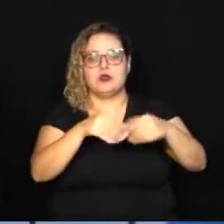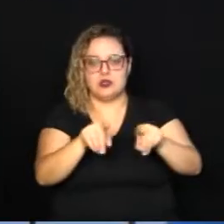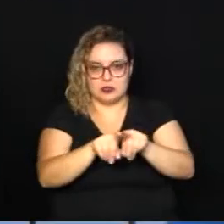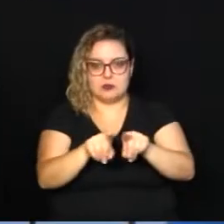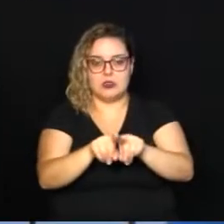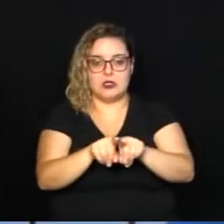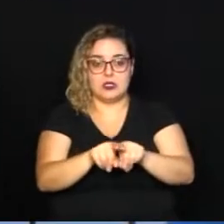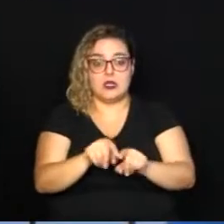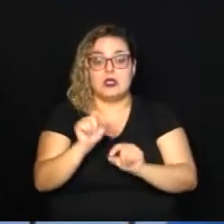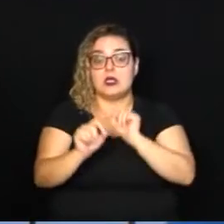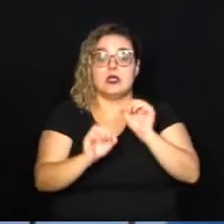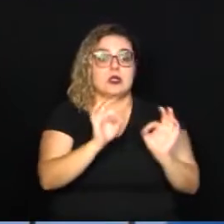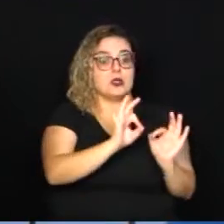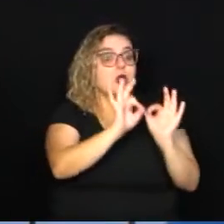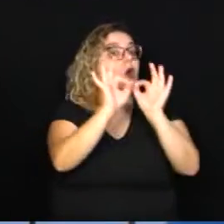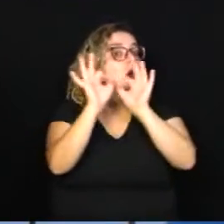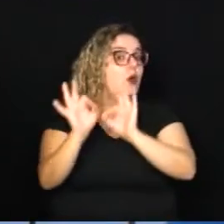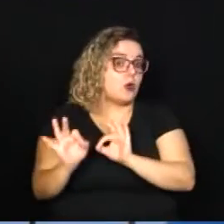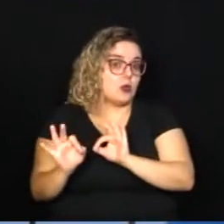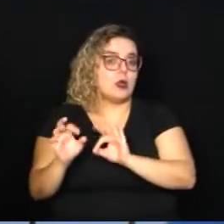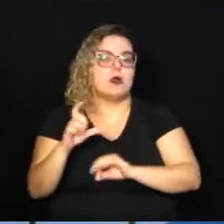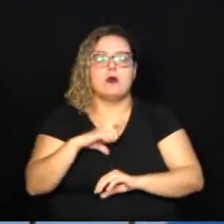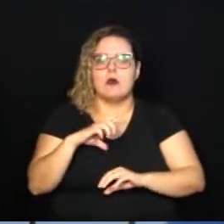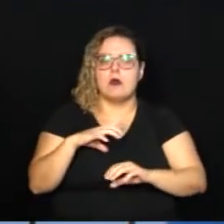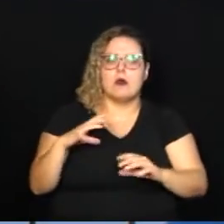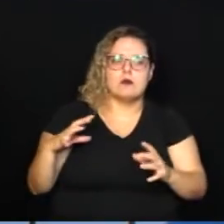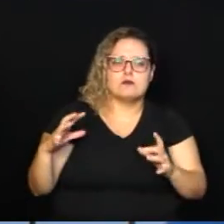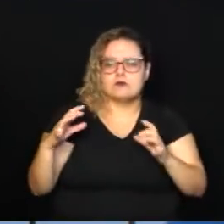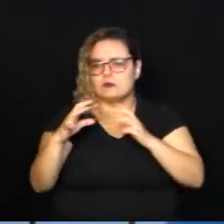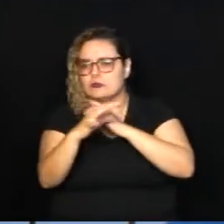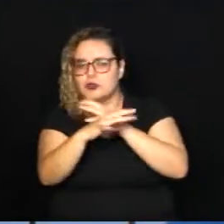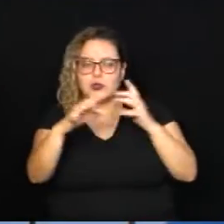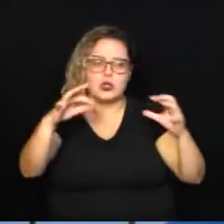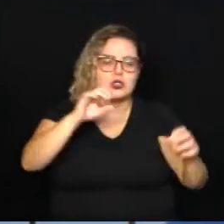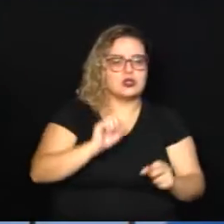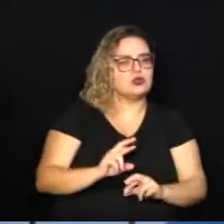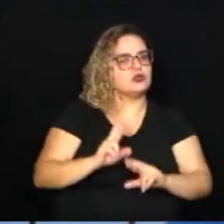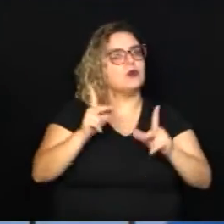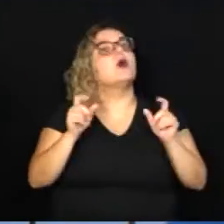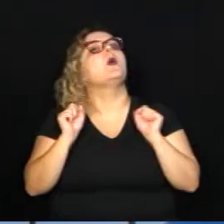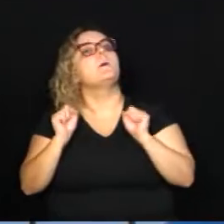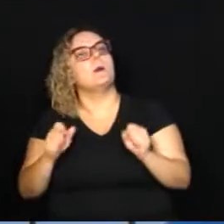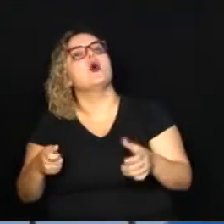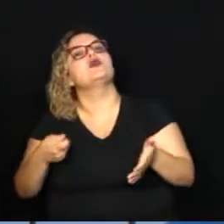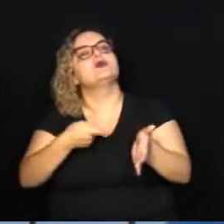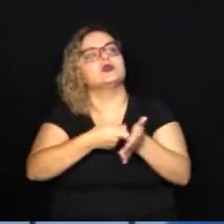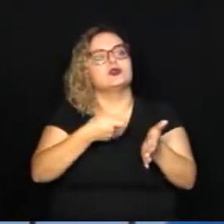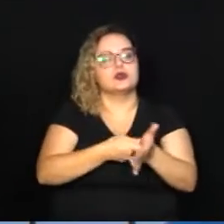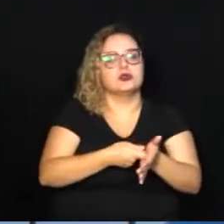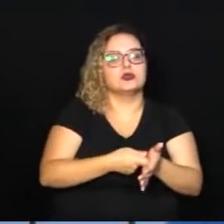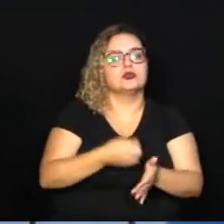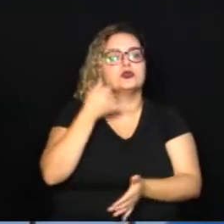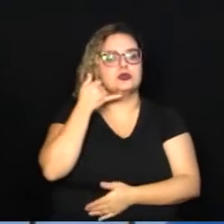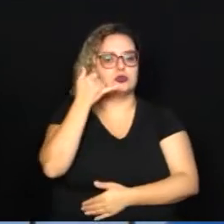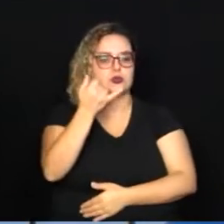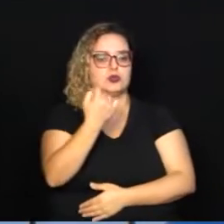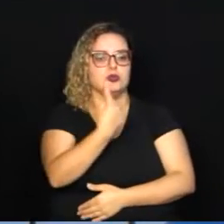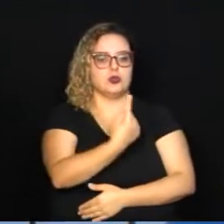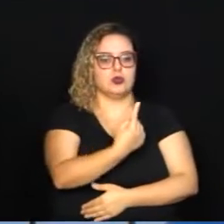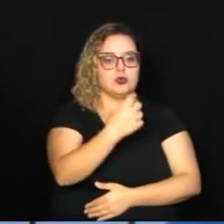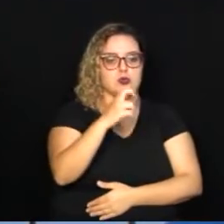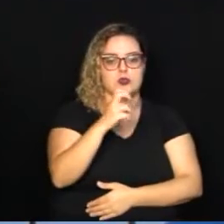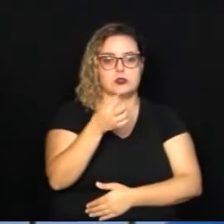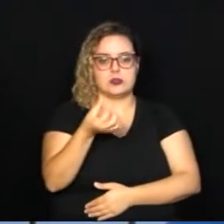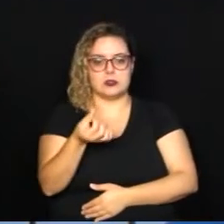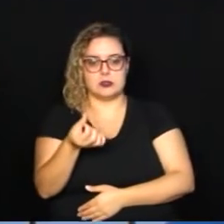quem observar também que há algum movimento irregular pode fazer a sua denúncia através do telefone